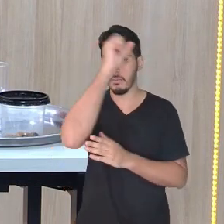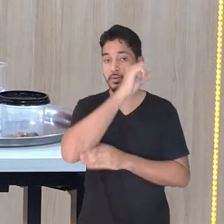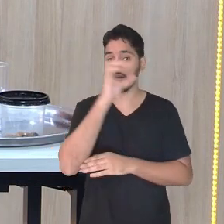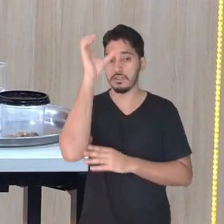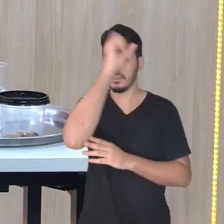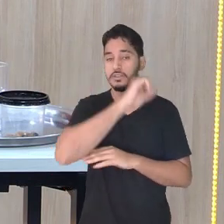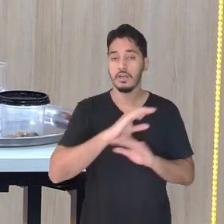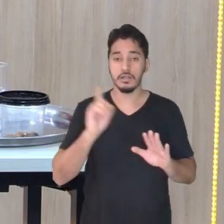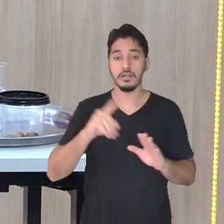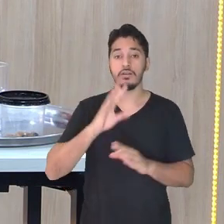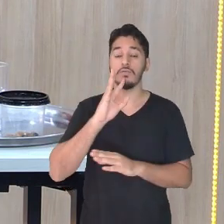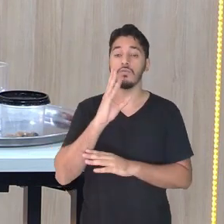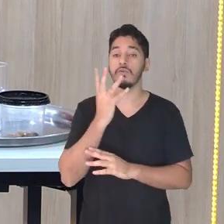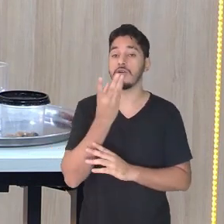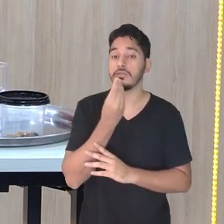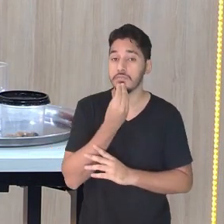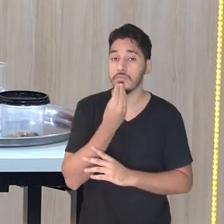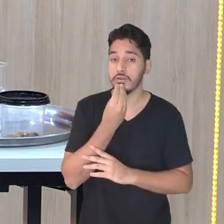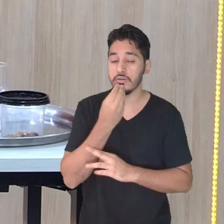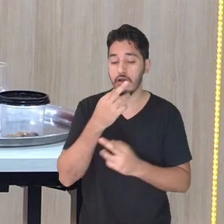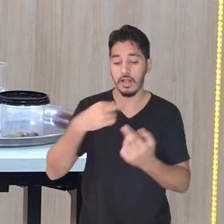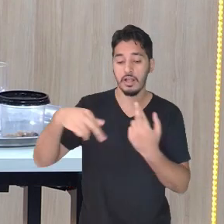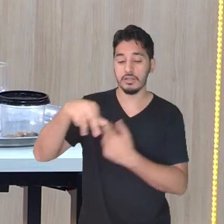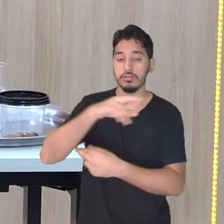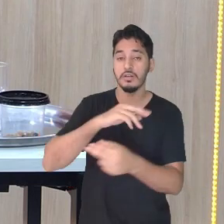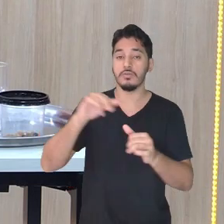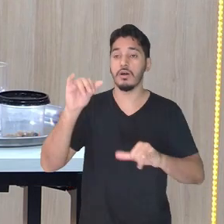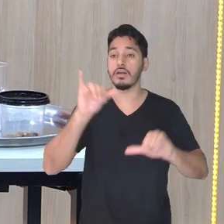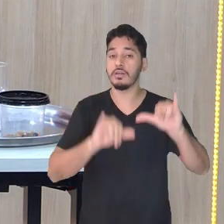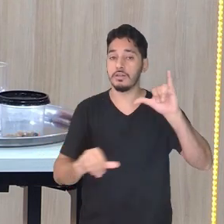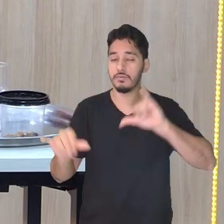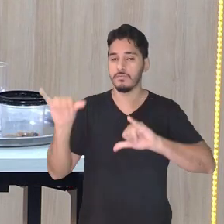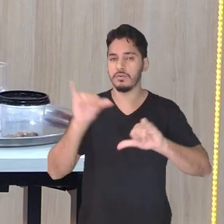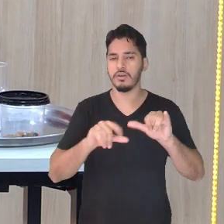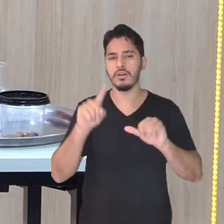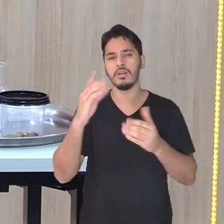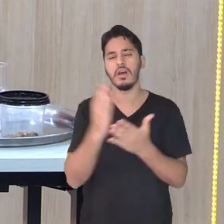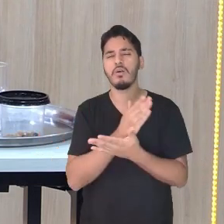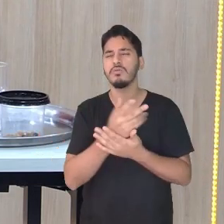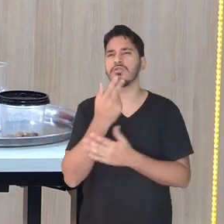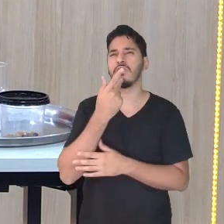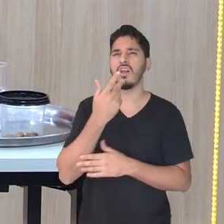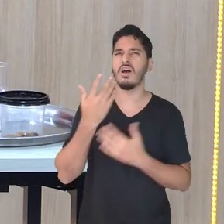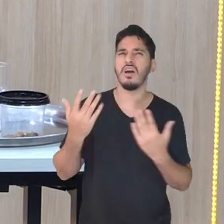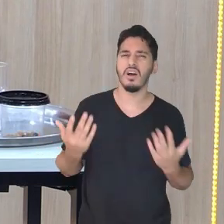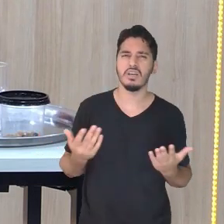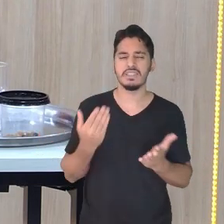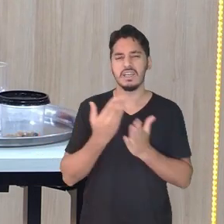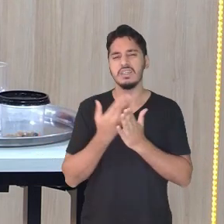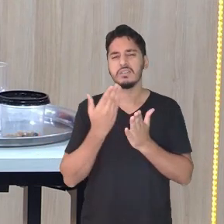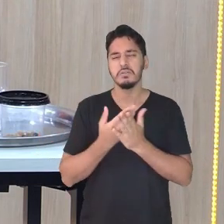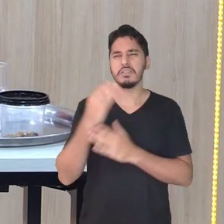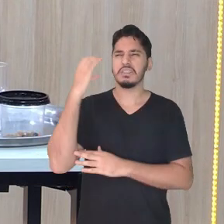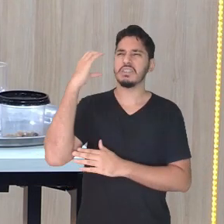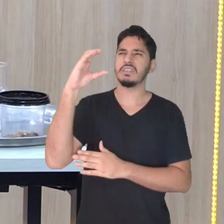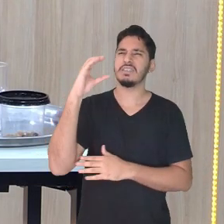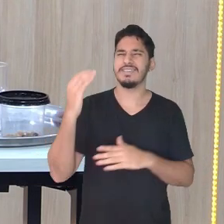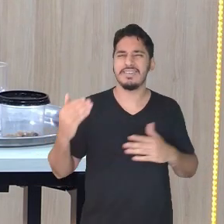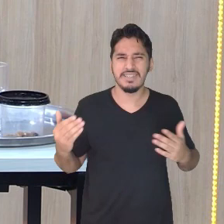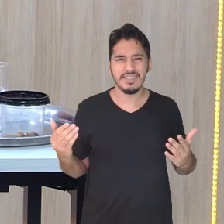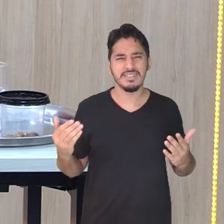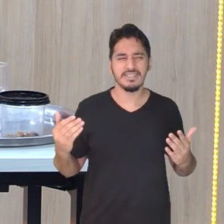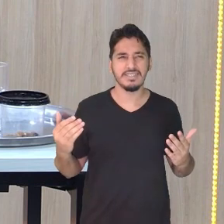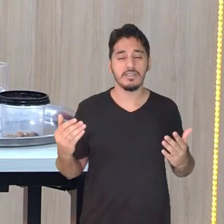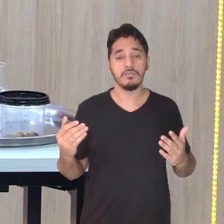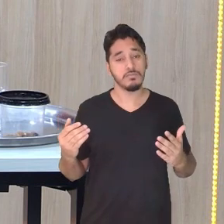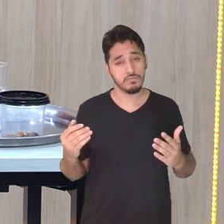aprendizagem, esse conhecimento aí relacionado à química. Que alguns dizem assim, a gente está estudando ciência, professora.